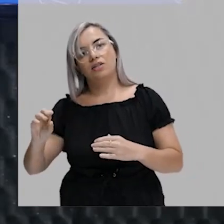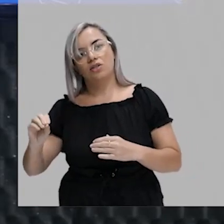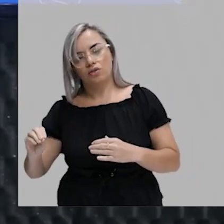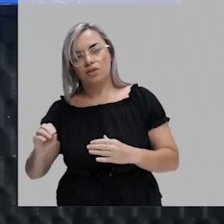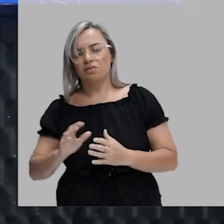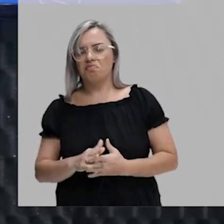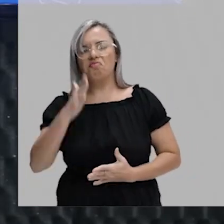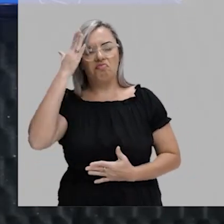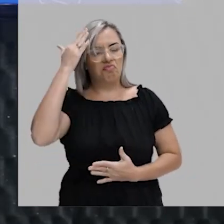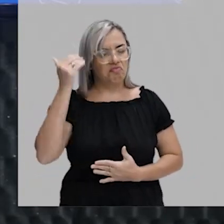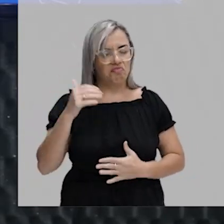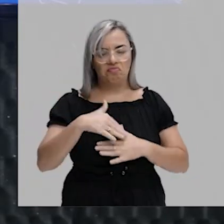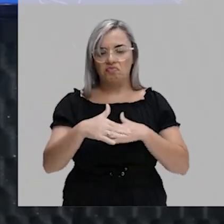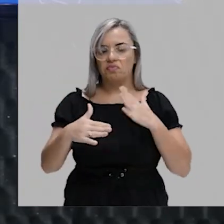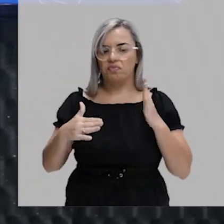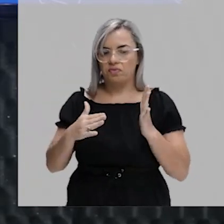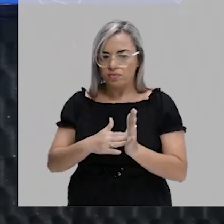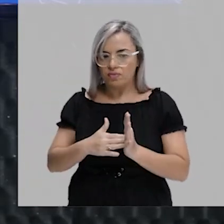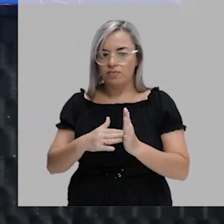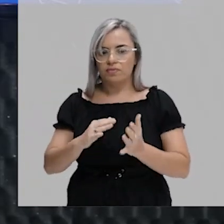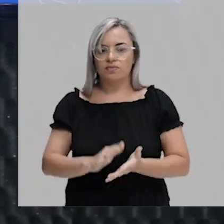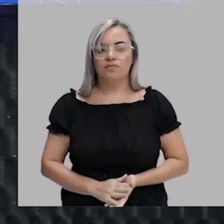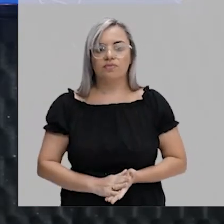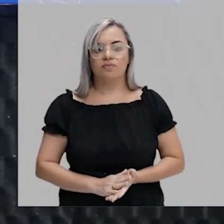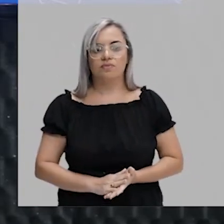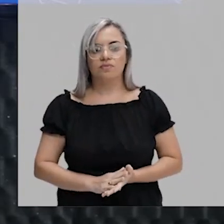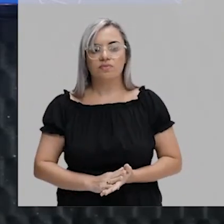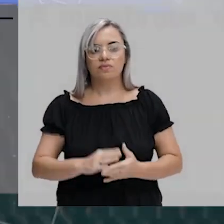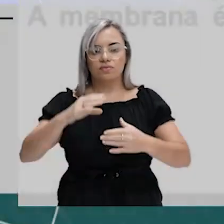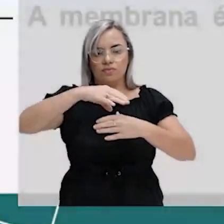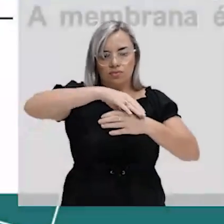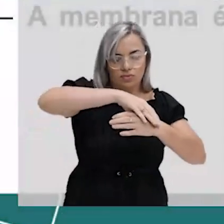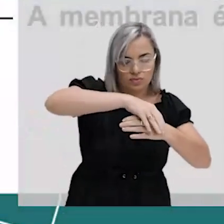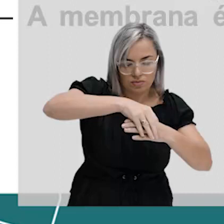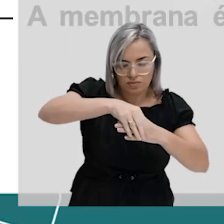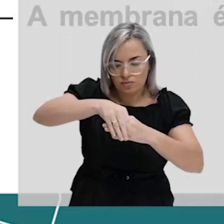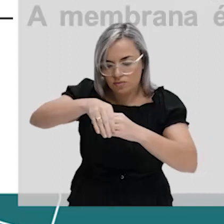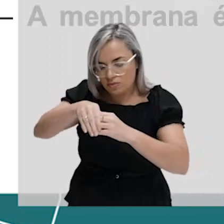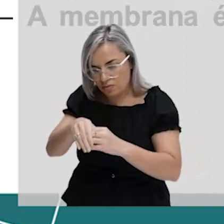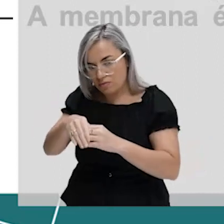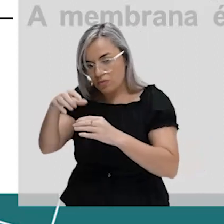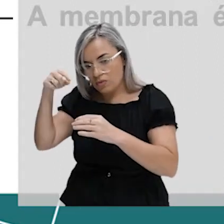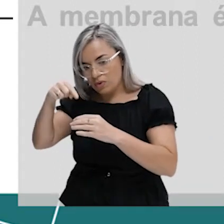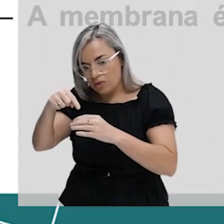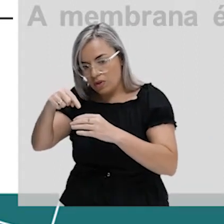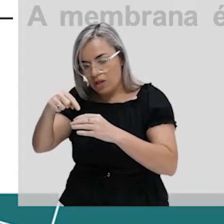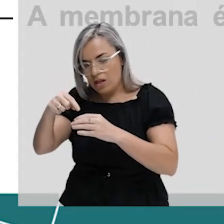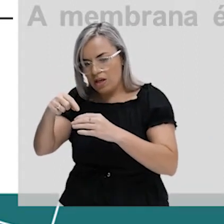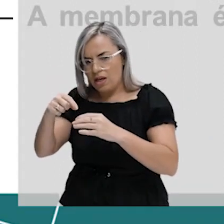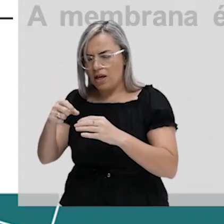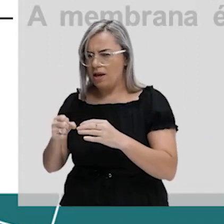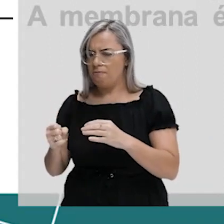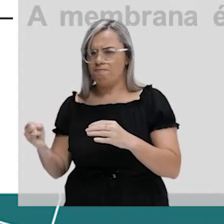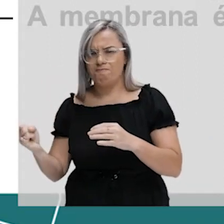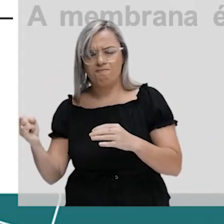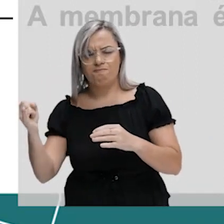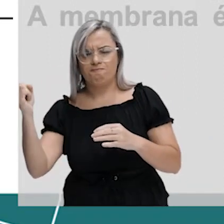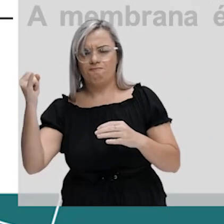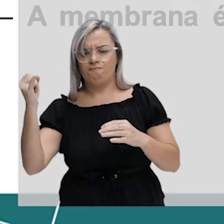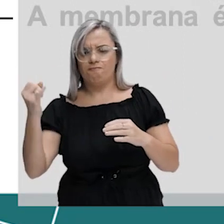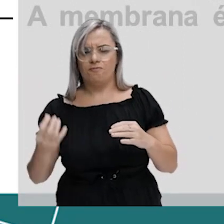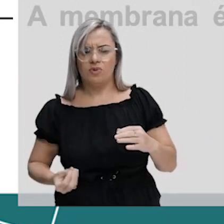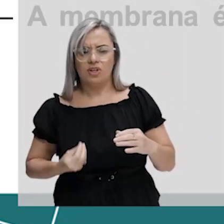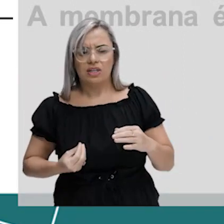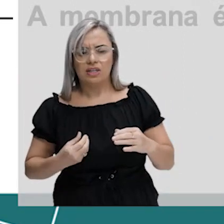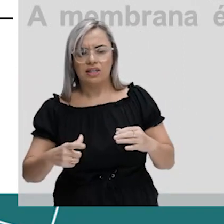lá. A membrana plasmática, pessoal, ela é de fundamental importância para a vida, uma vez que ela contém